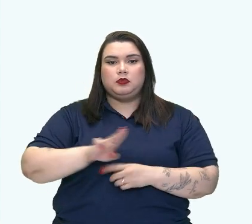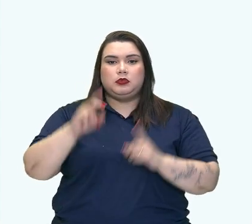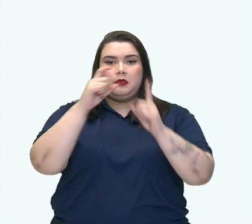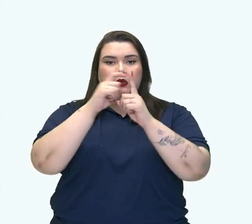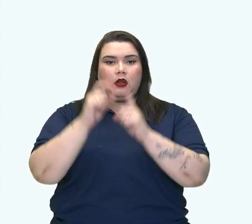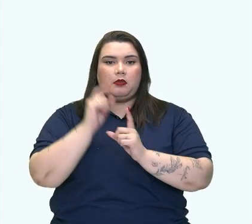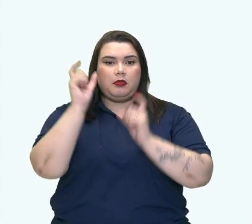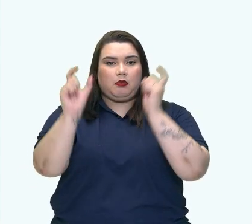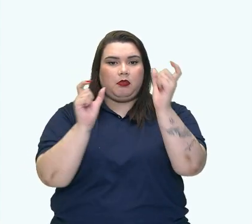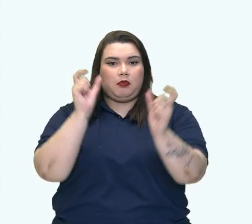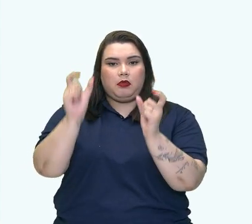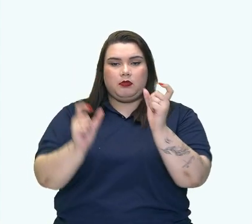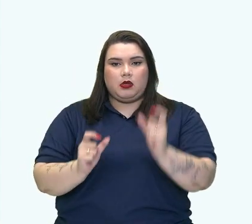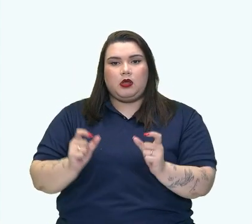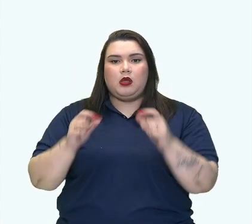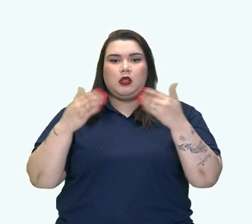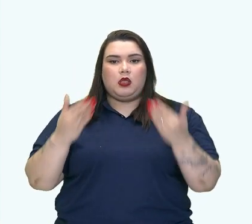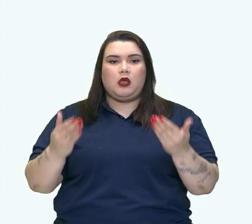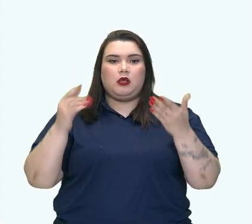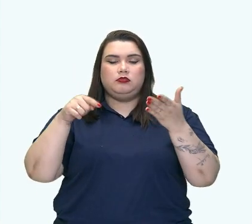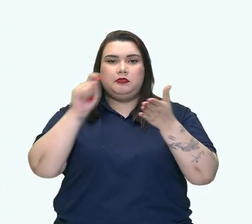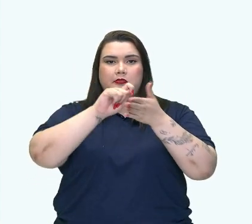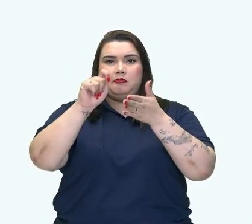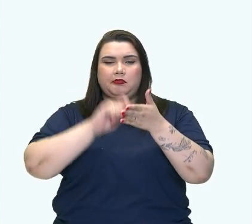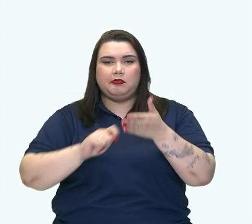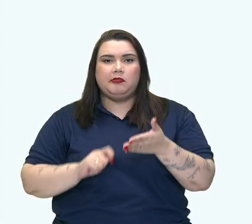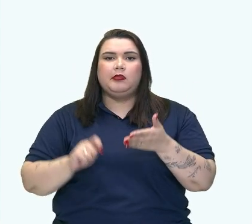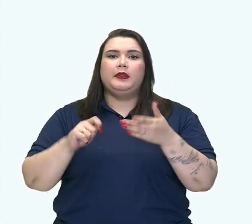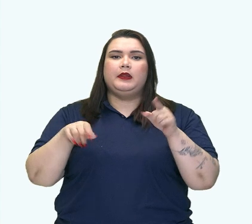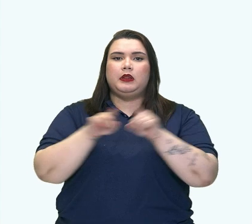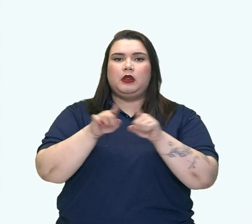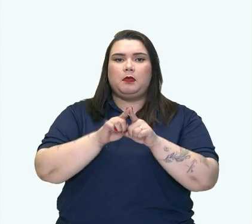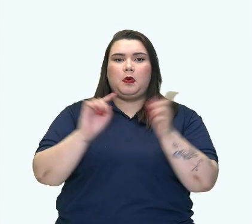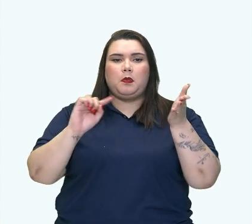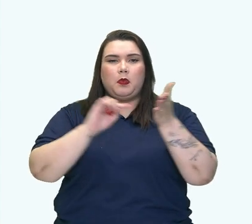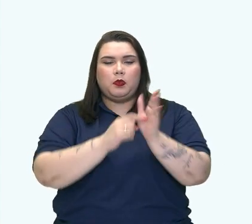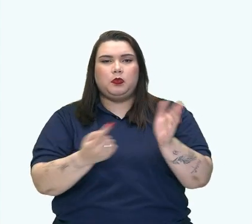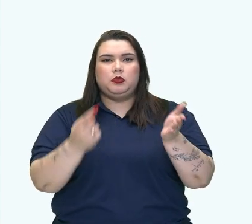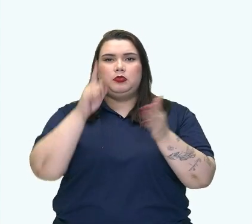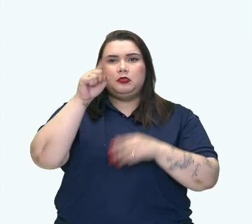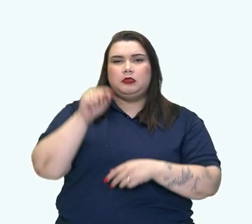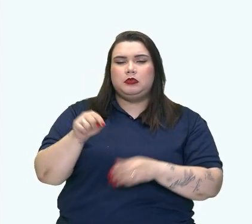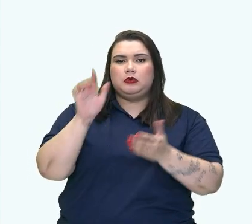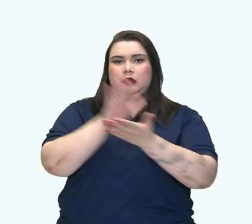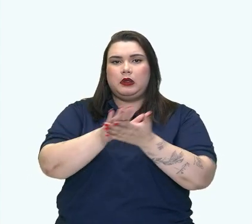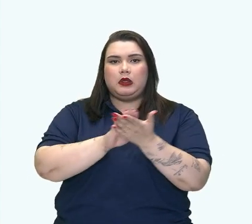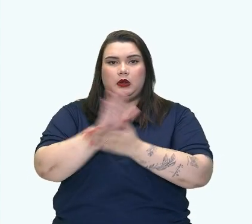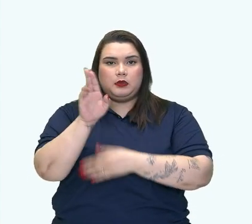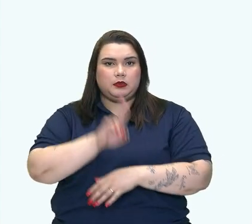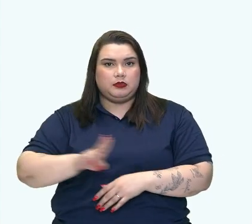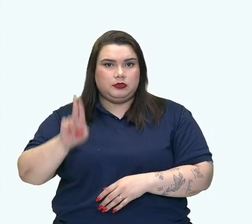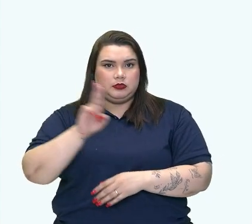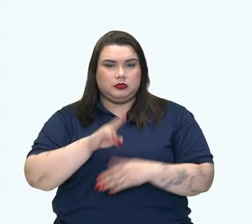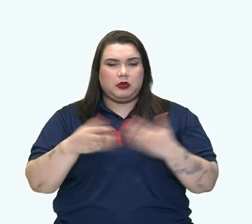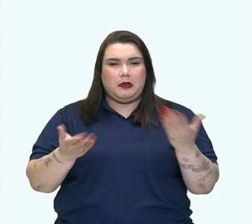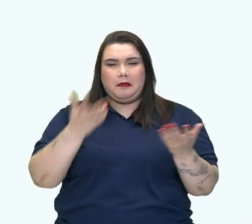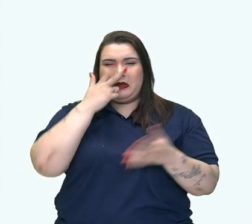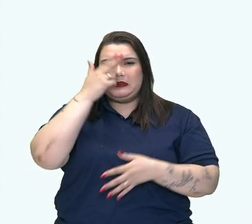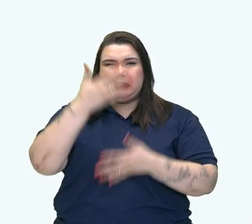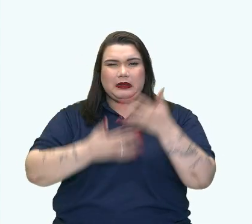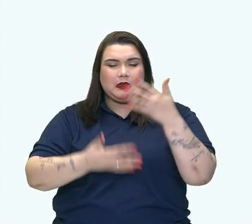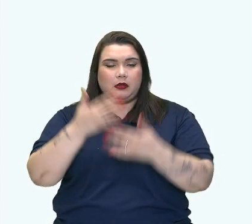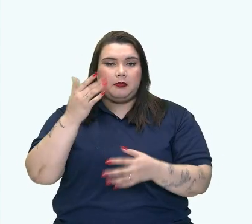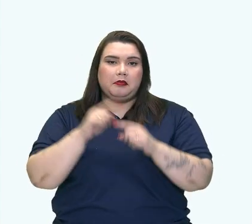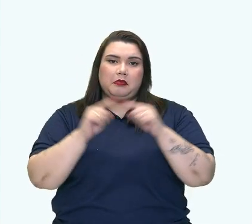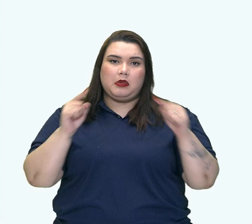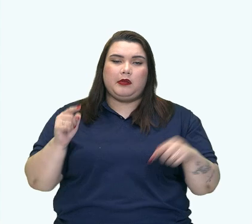soltas, disposição espacial na página e a ausência de pontuação. Para muitos pode soar até caótico, mas há uma